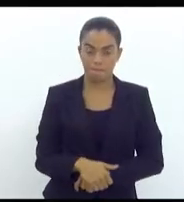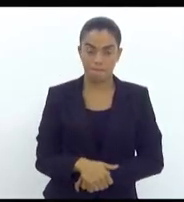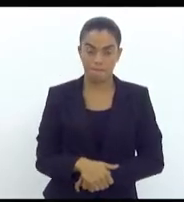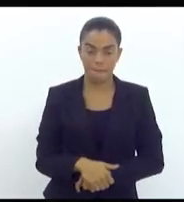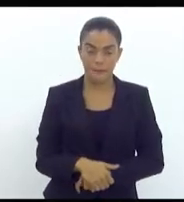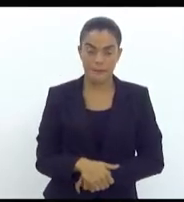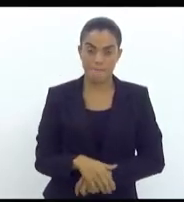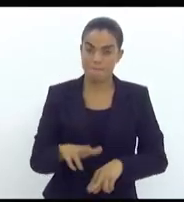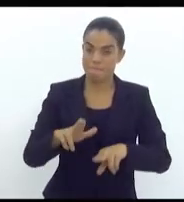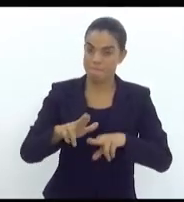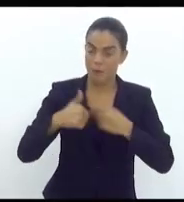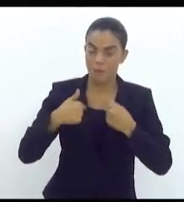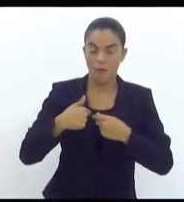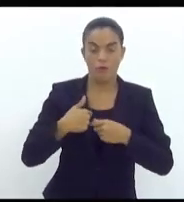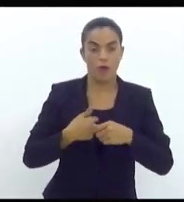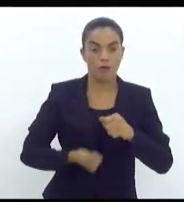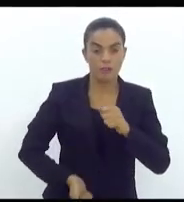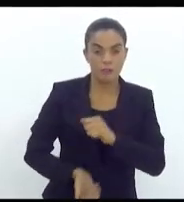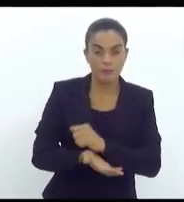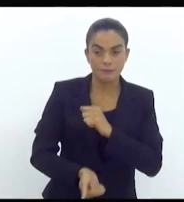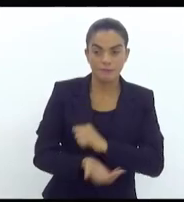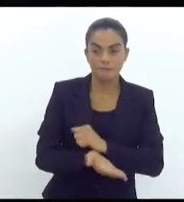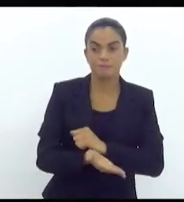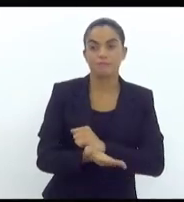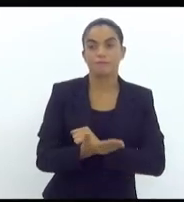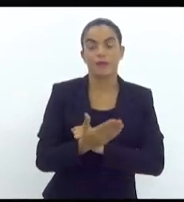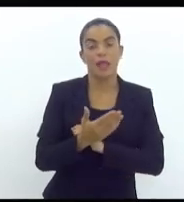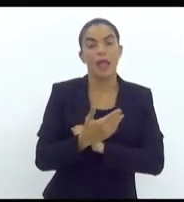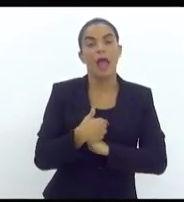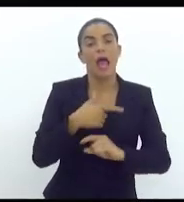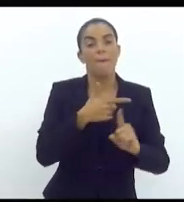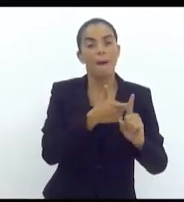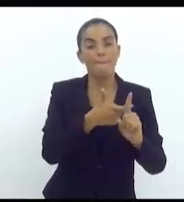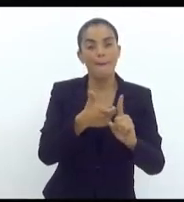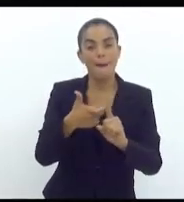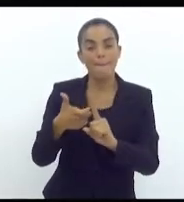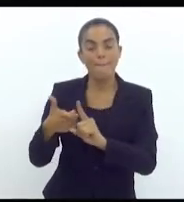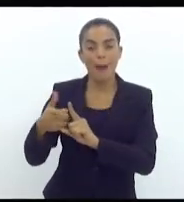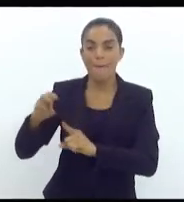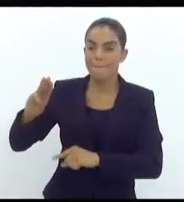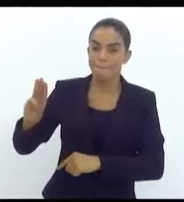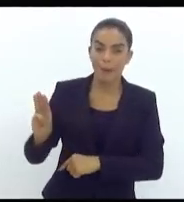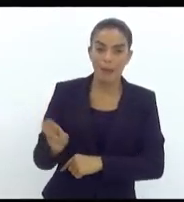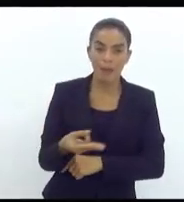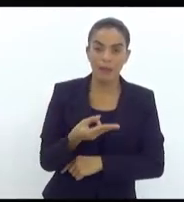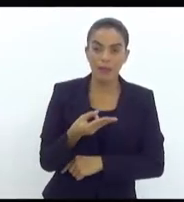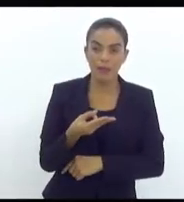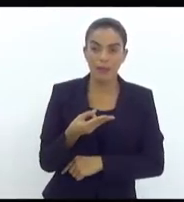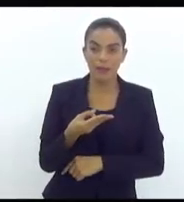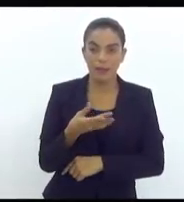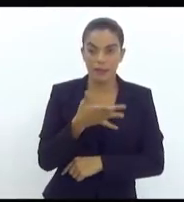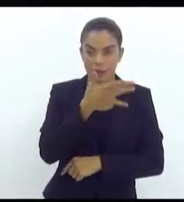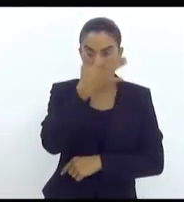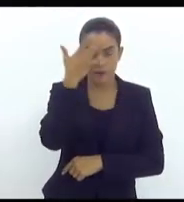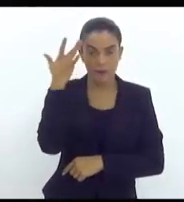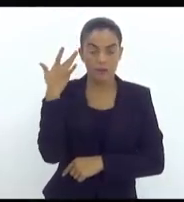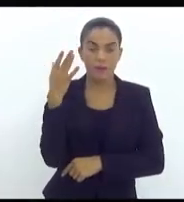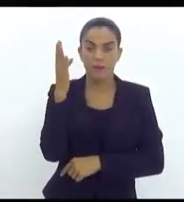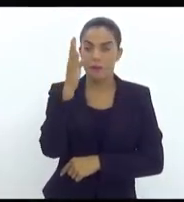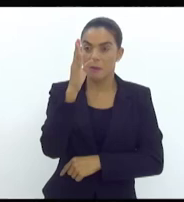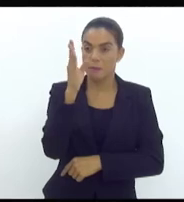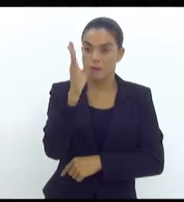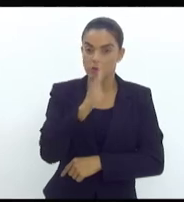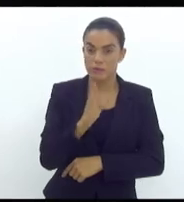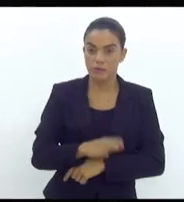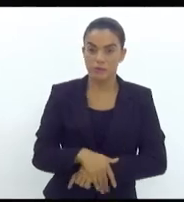que por causa da corrupção assassinaram milhões de brasileiros porque o dinheiro da corrupção